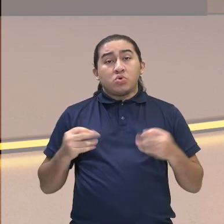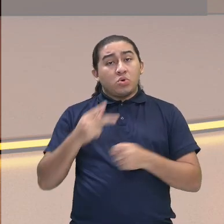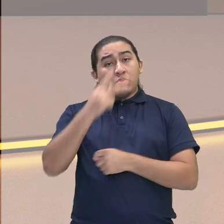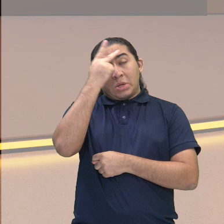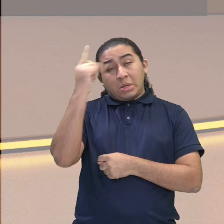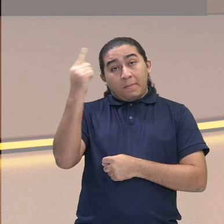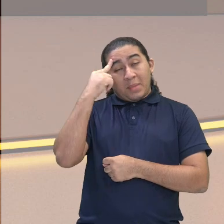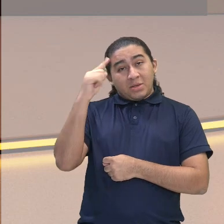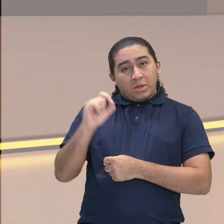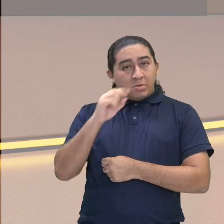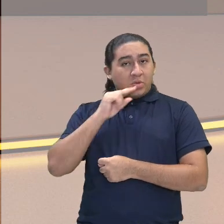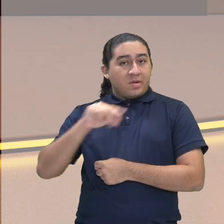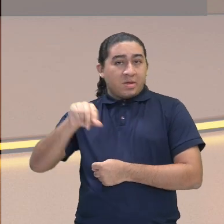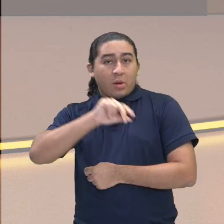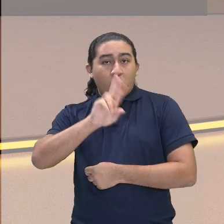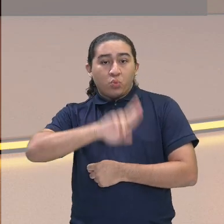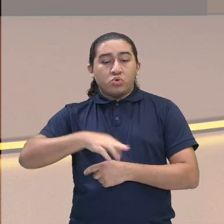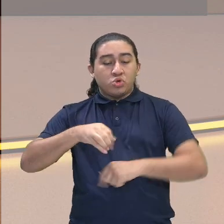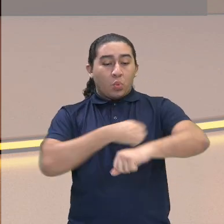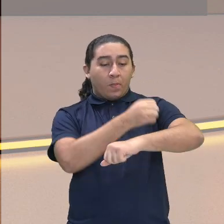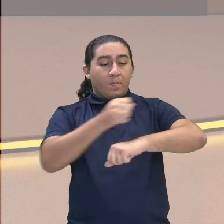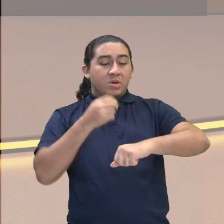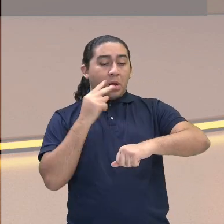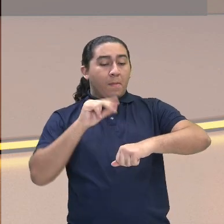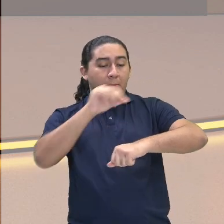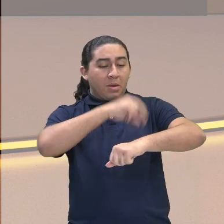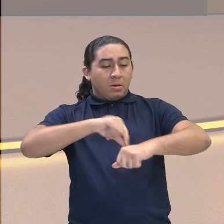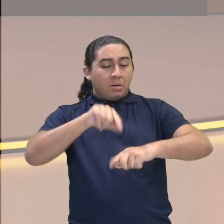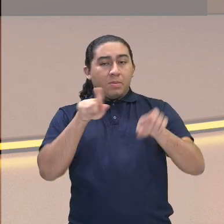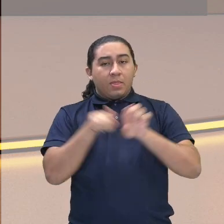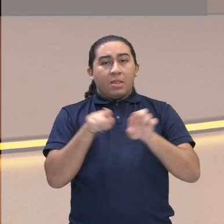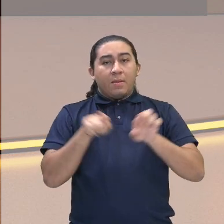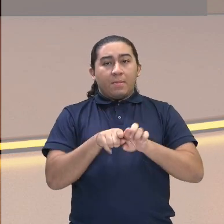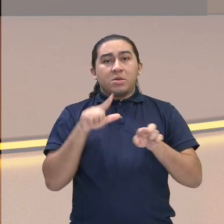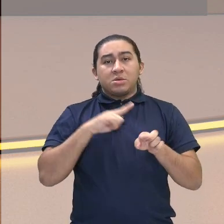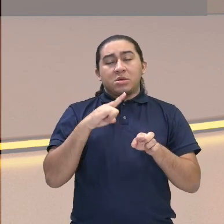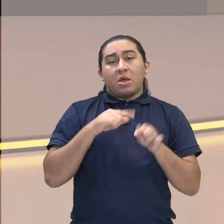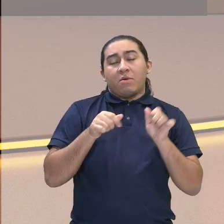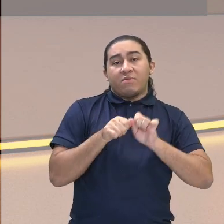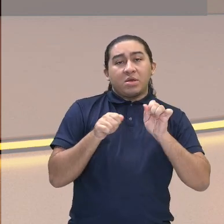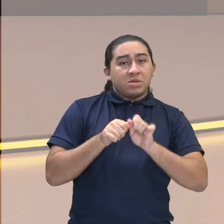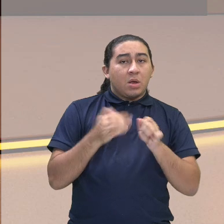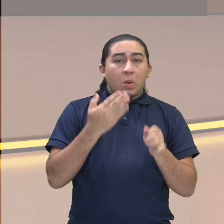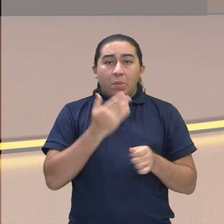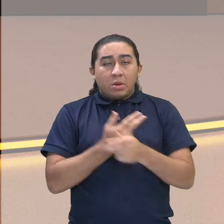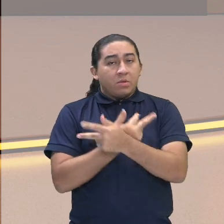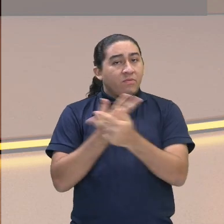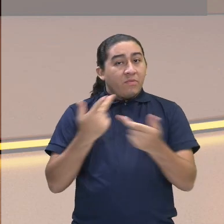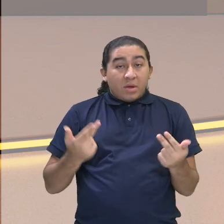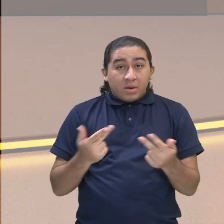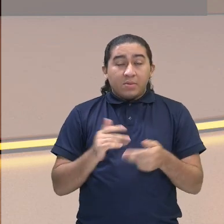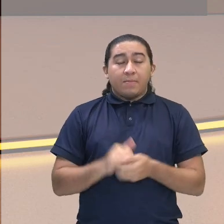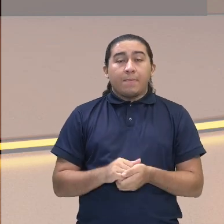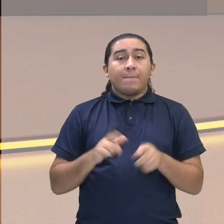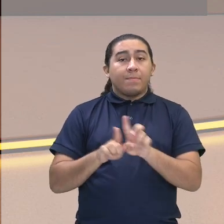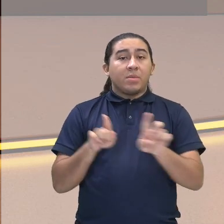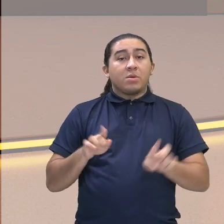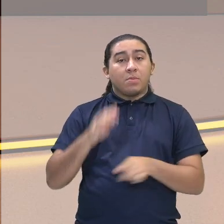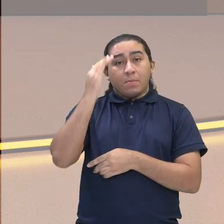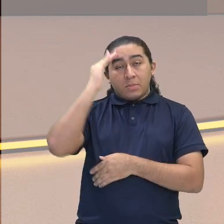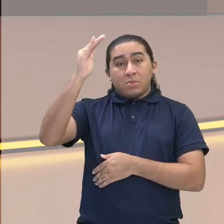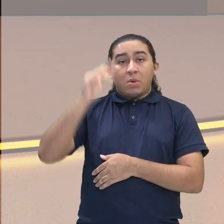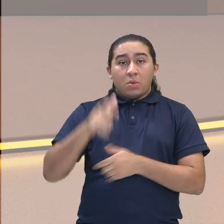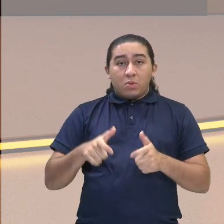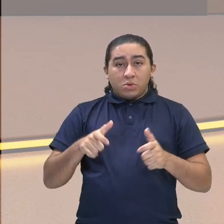comida, usa para colocar numa tapioca, para fazer o almoço, para fazer diversas coisas, né, mas principalmente